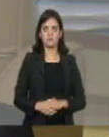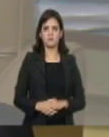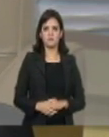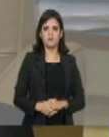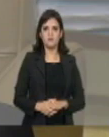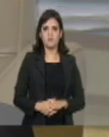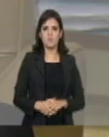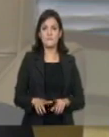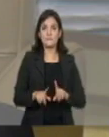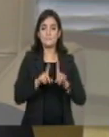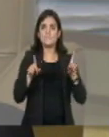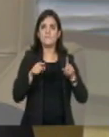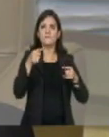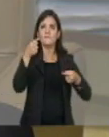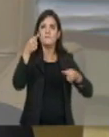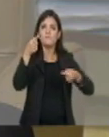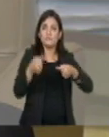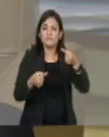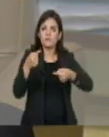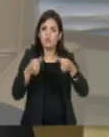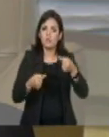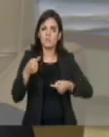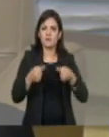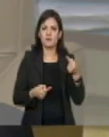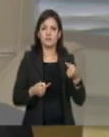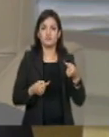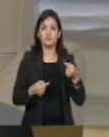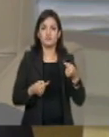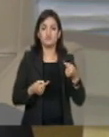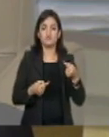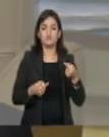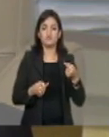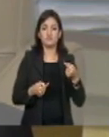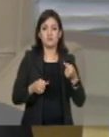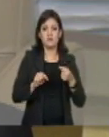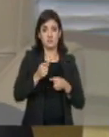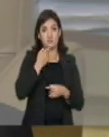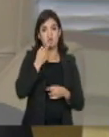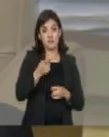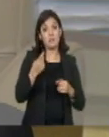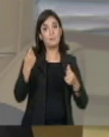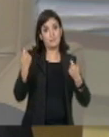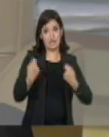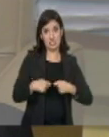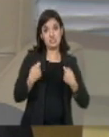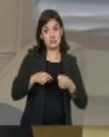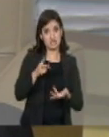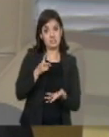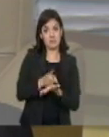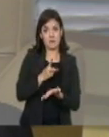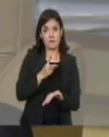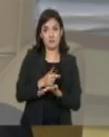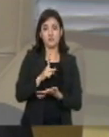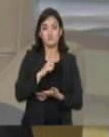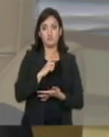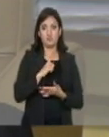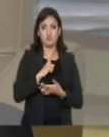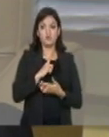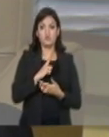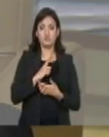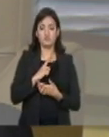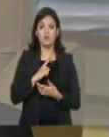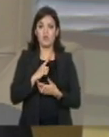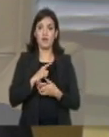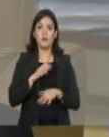o debate, a propósito que Vossa Excelência traz, precisa necessariamente de